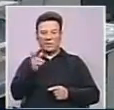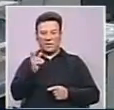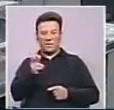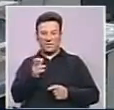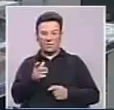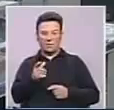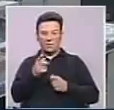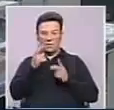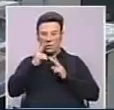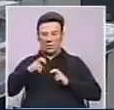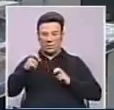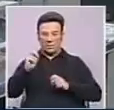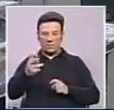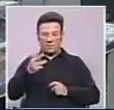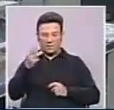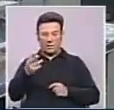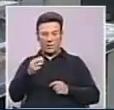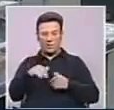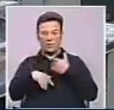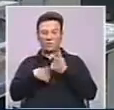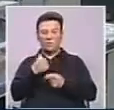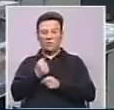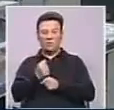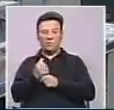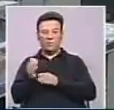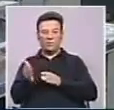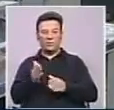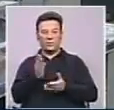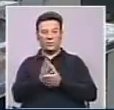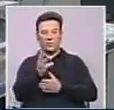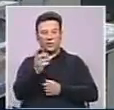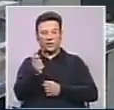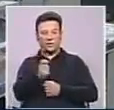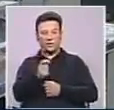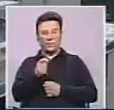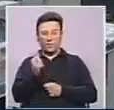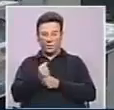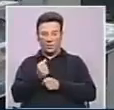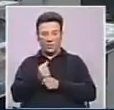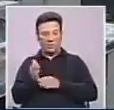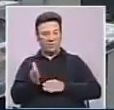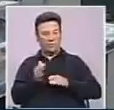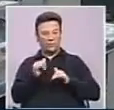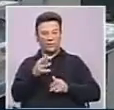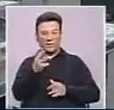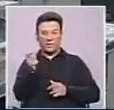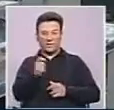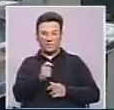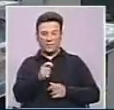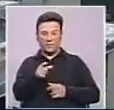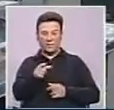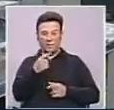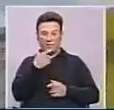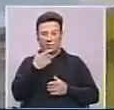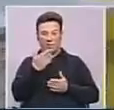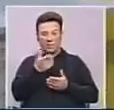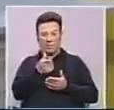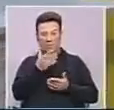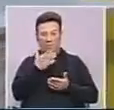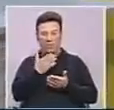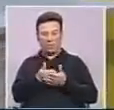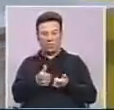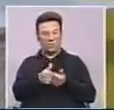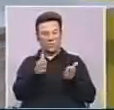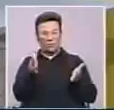3 anos. 3 anos de investigação para uma produção que depois afinal foi de 3 meses. Uma produção que foi 3 meses, logo isso fruto,